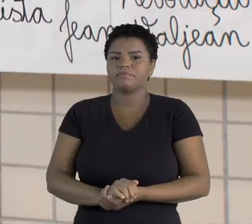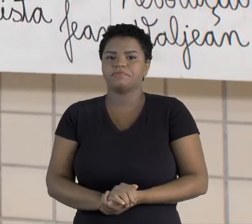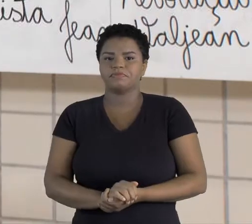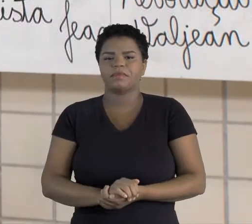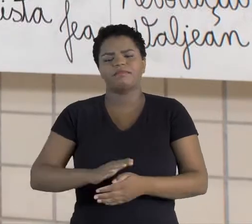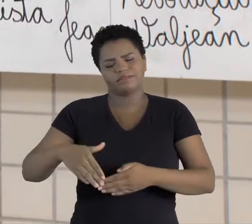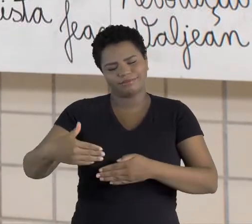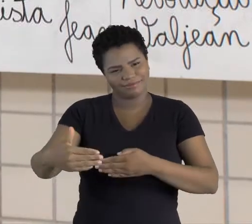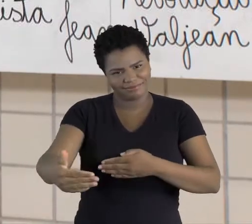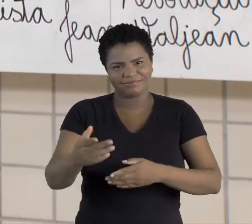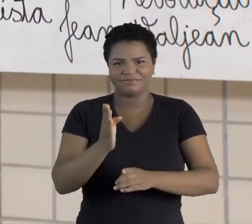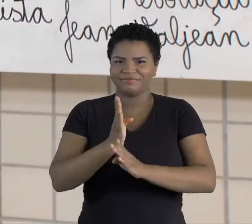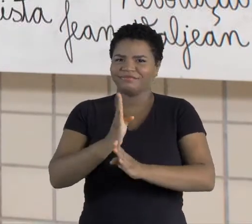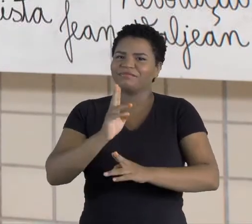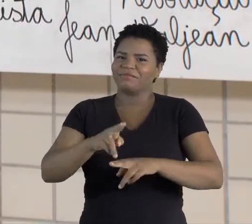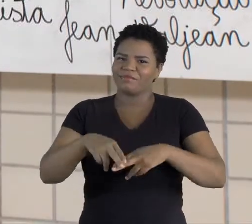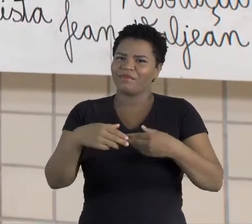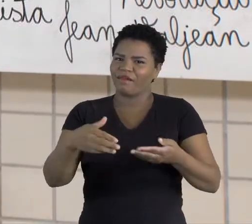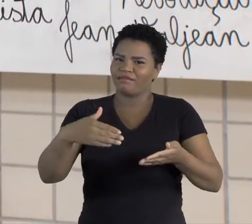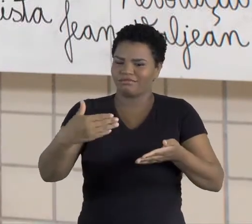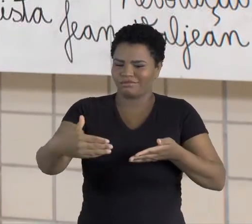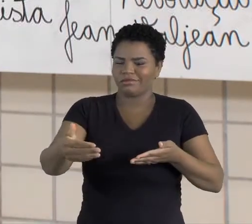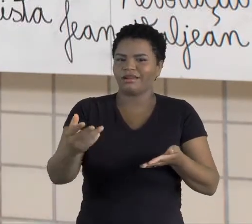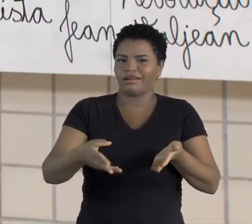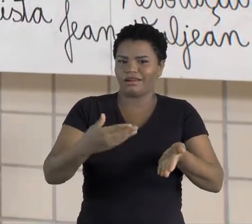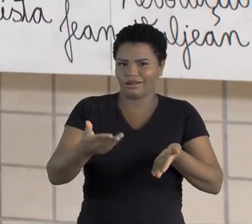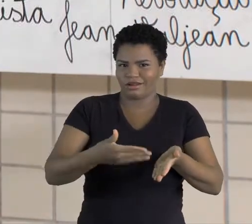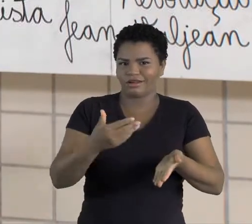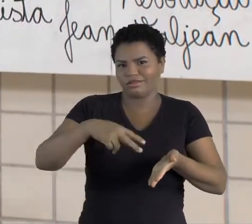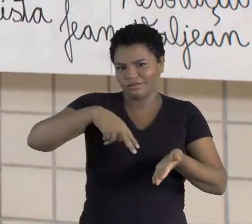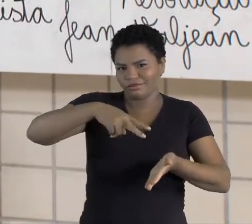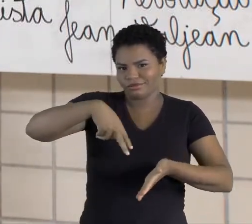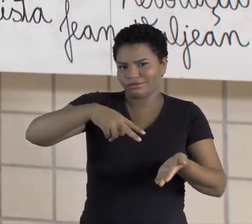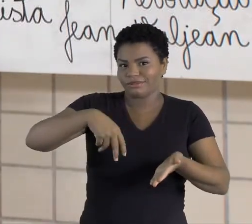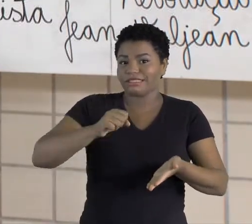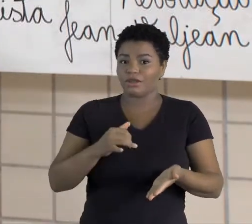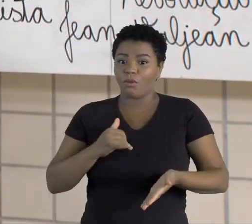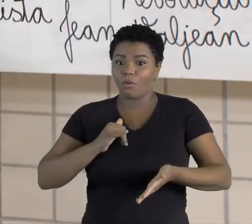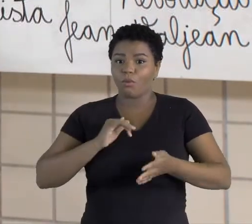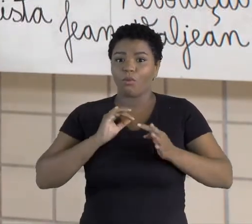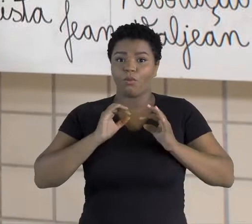durante a leitura, não vão contar tudo, porque senão vocês não vão ler, não é verdade?